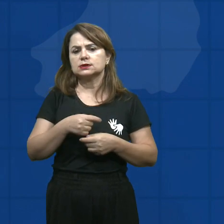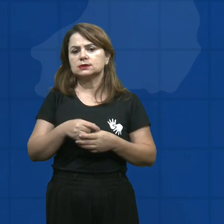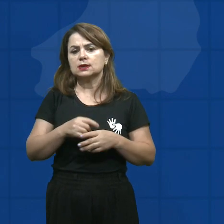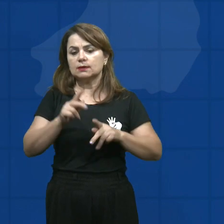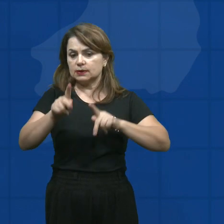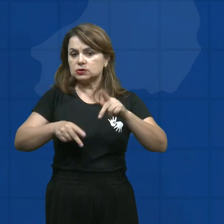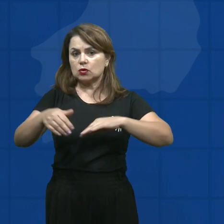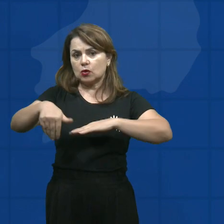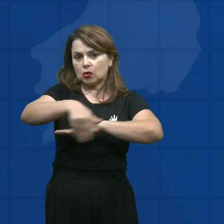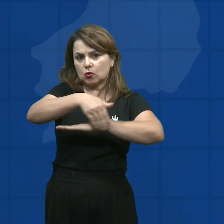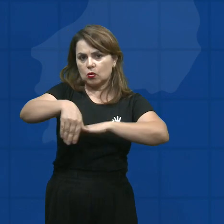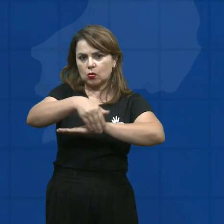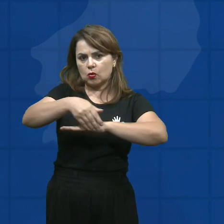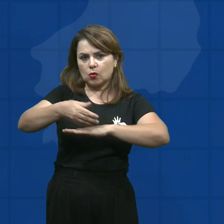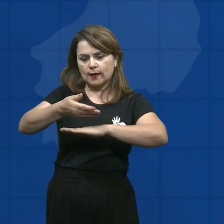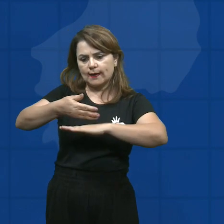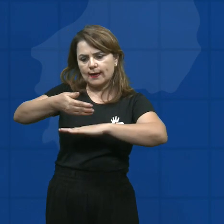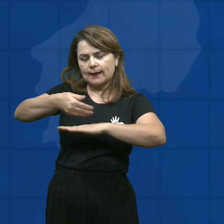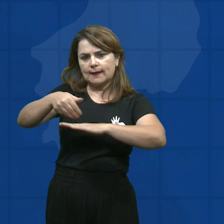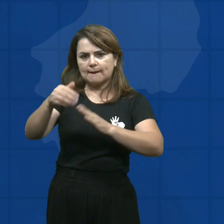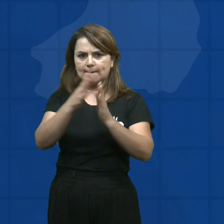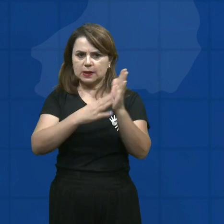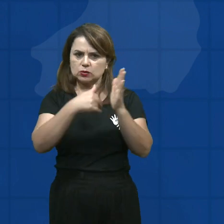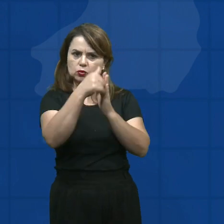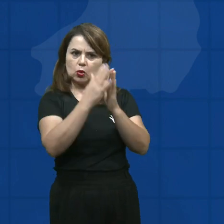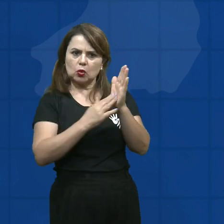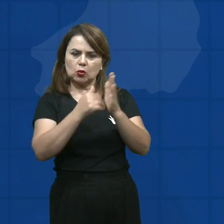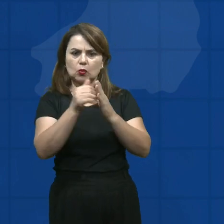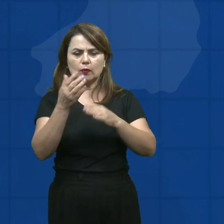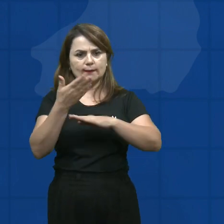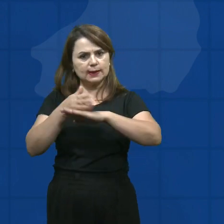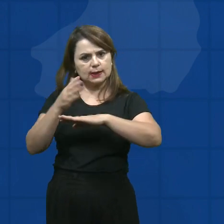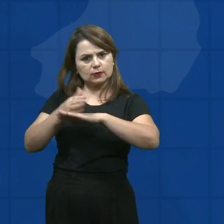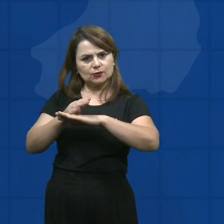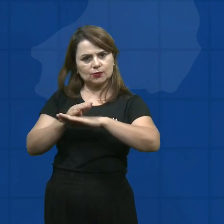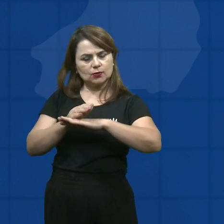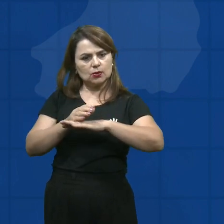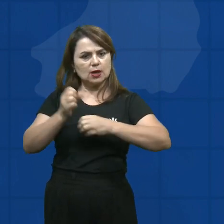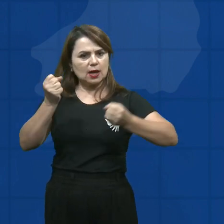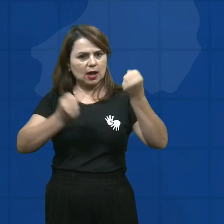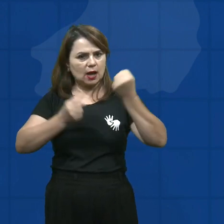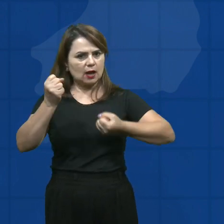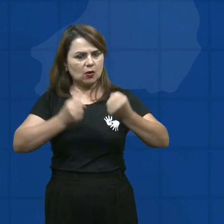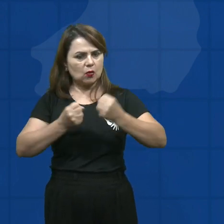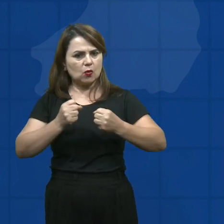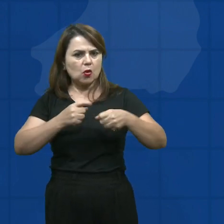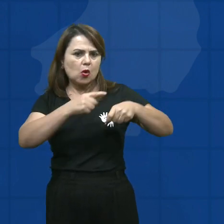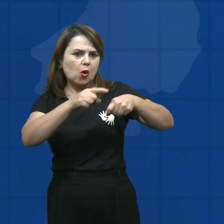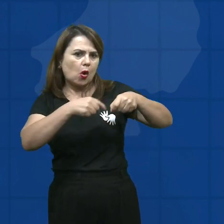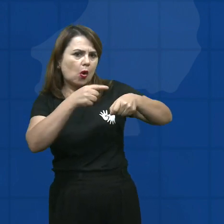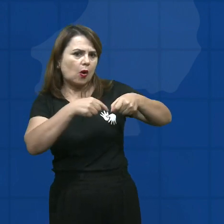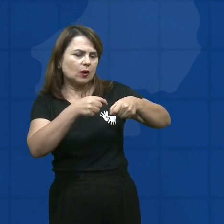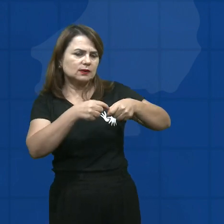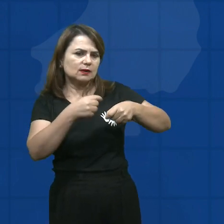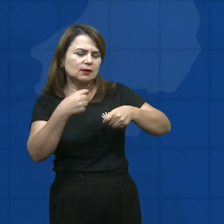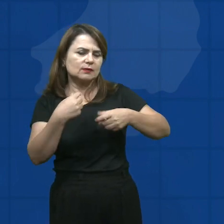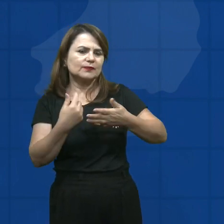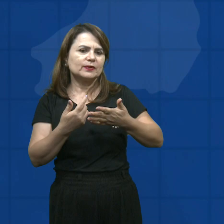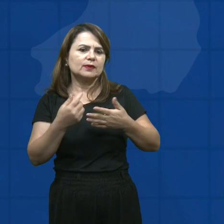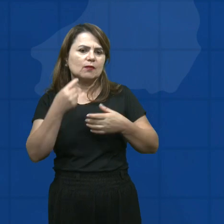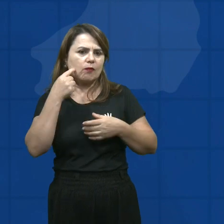que tinham pneu, faixa branca? Os carros estão tudo assim, eu estou meio caolho também,